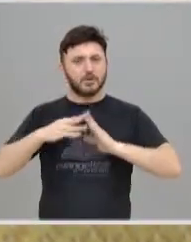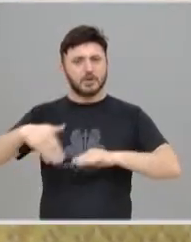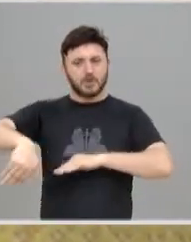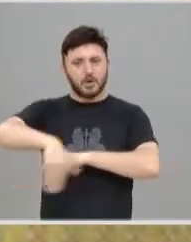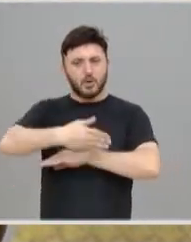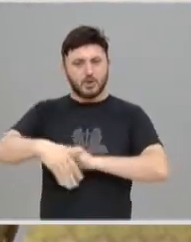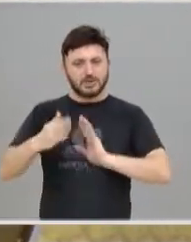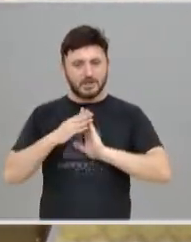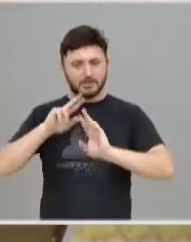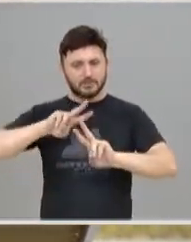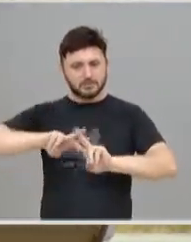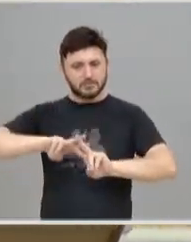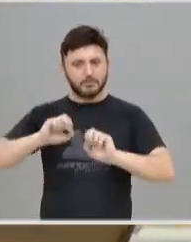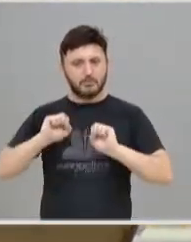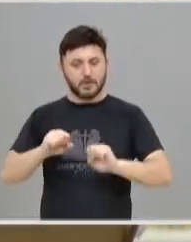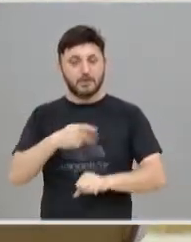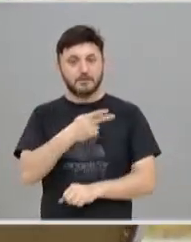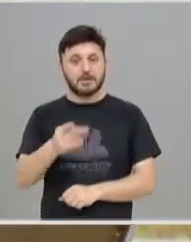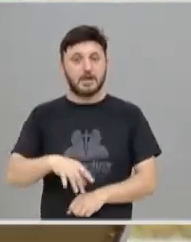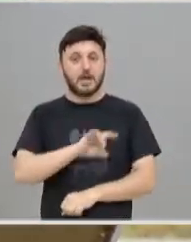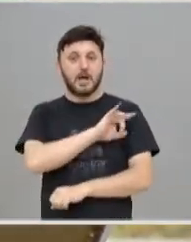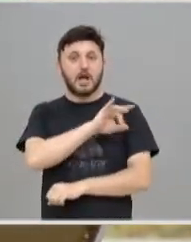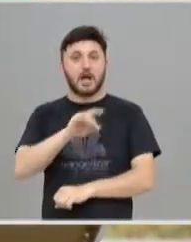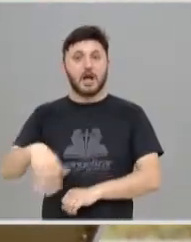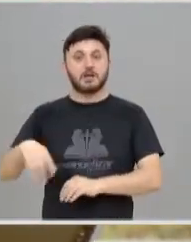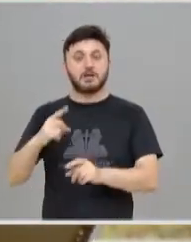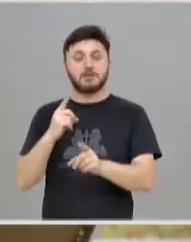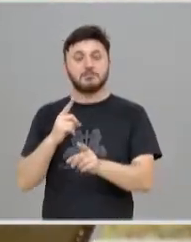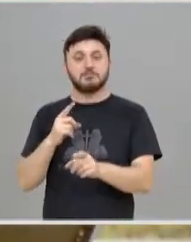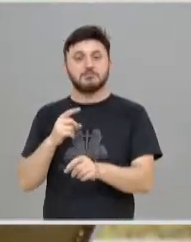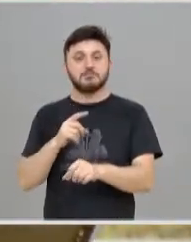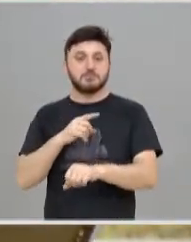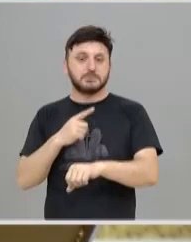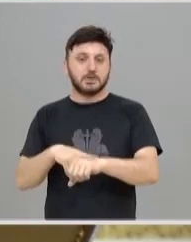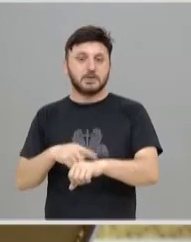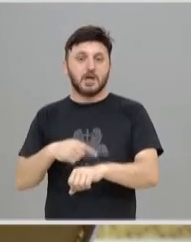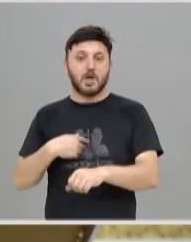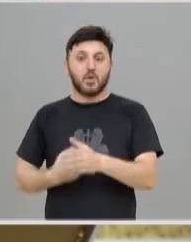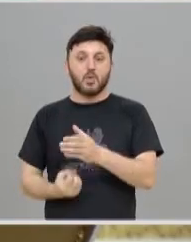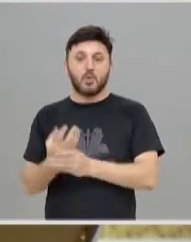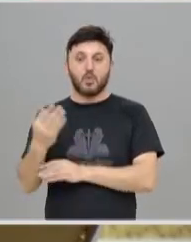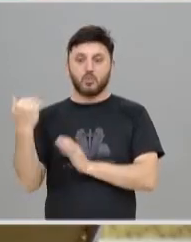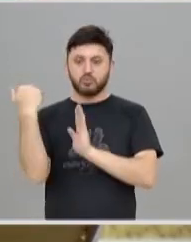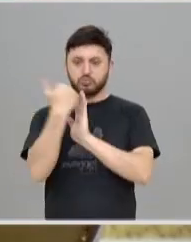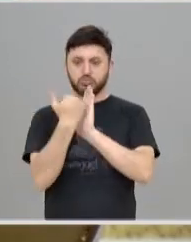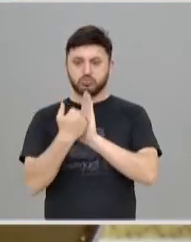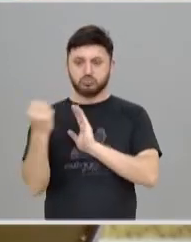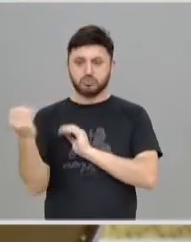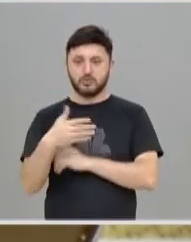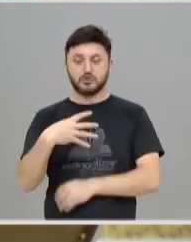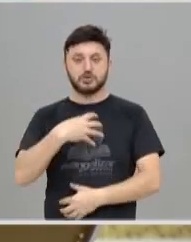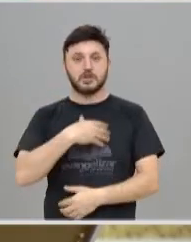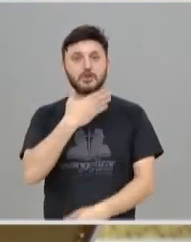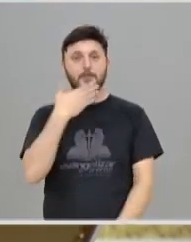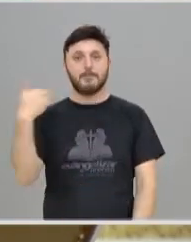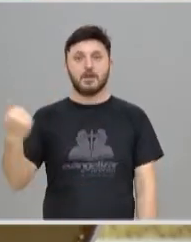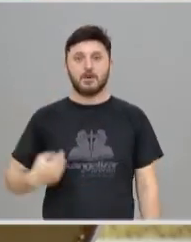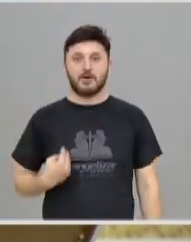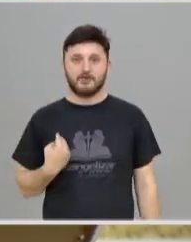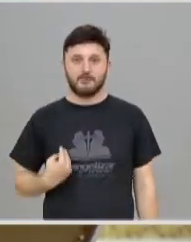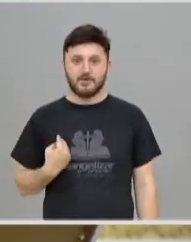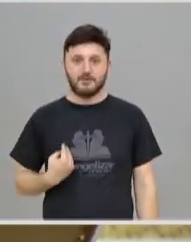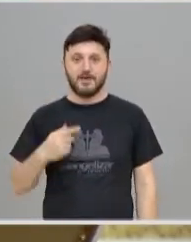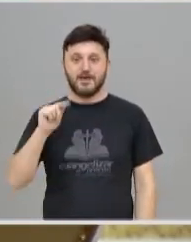cada instante, uma vez por semana, eu acabo de inaugurar um programa, Um Jeito Melhor de Viver,